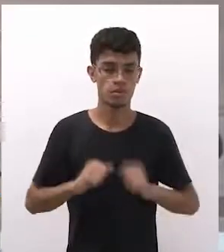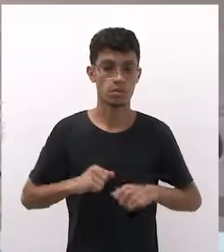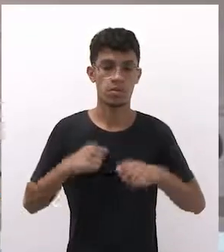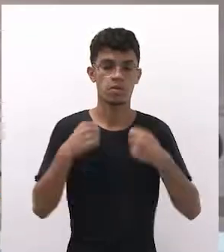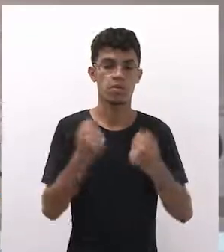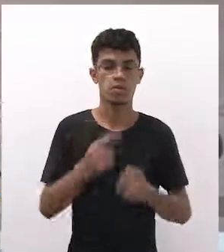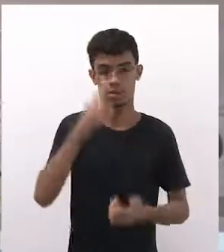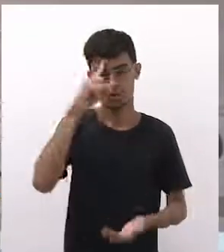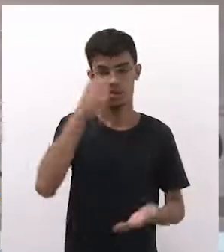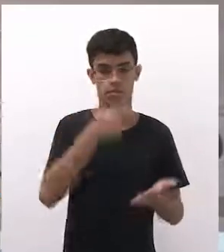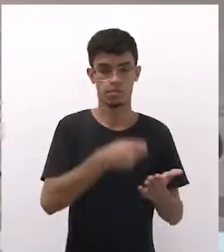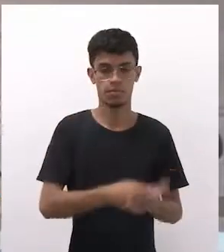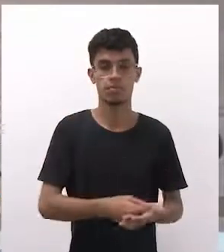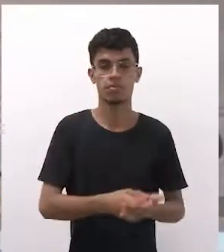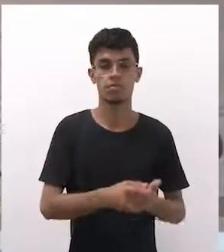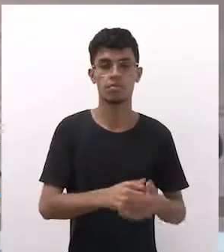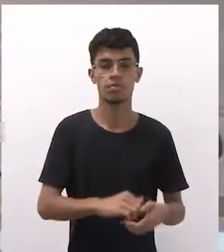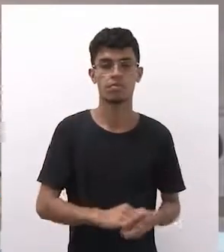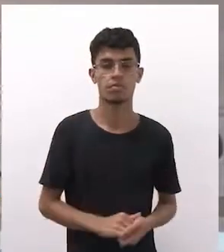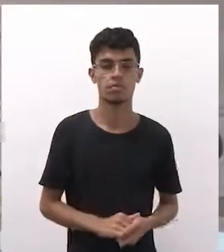esse compromisso.